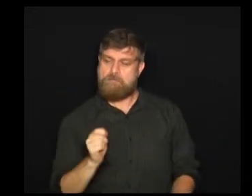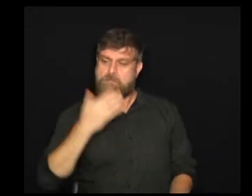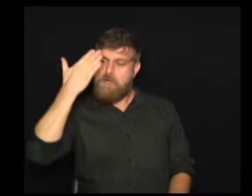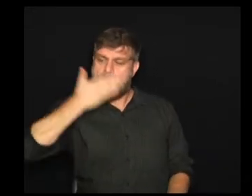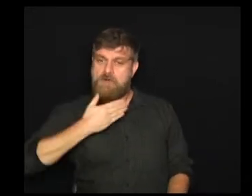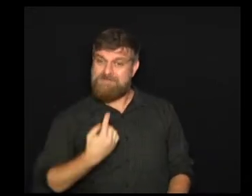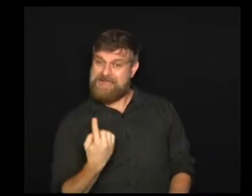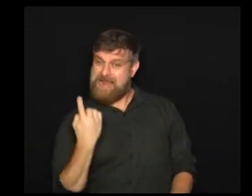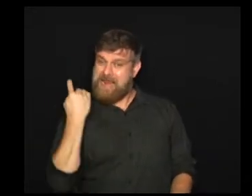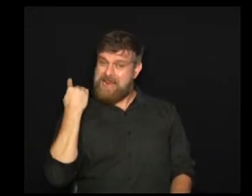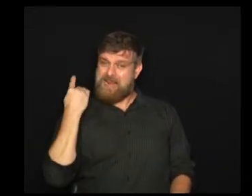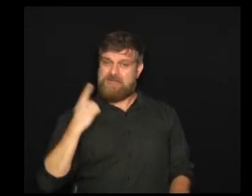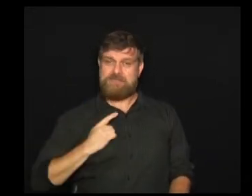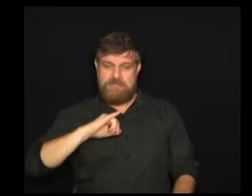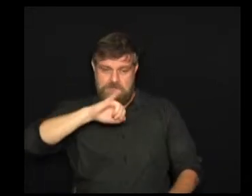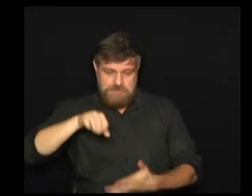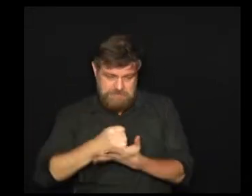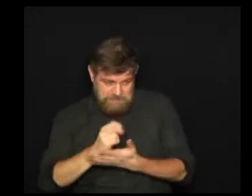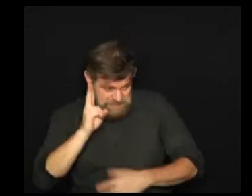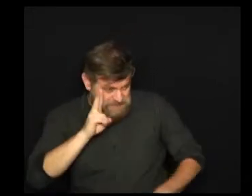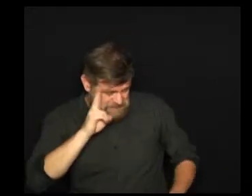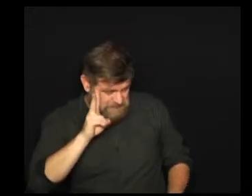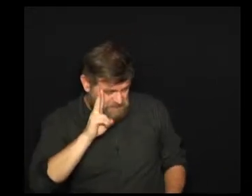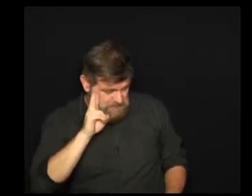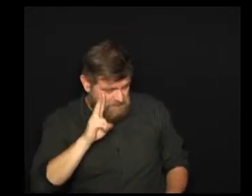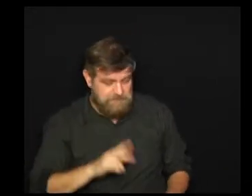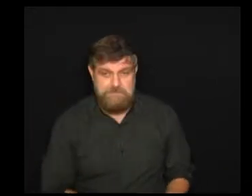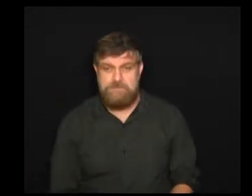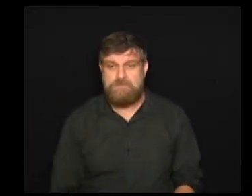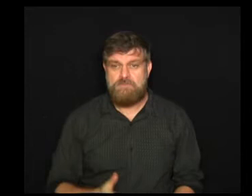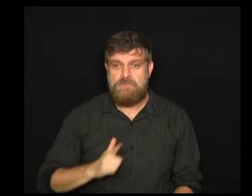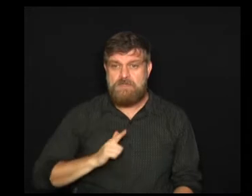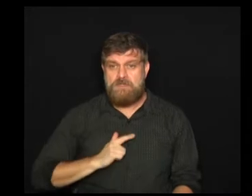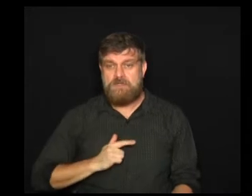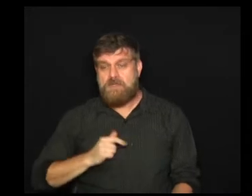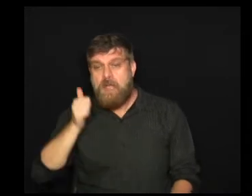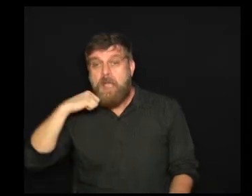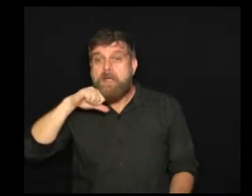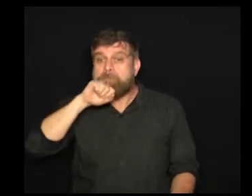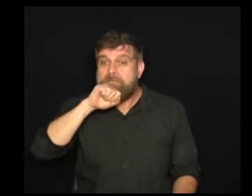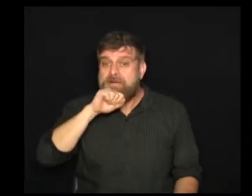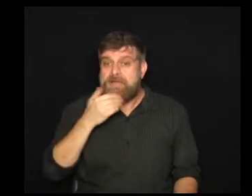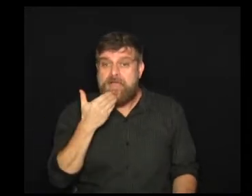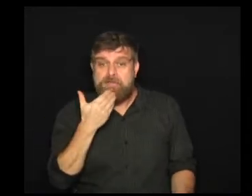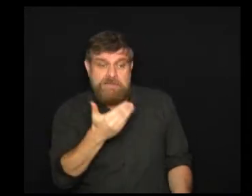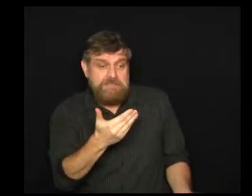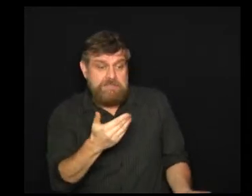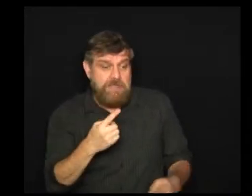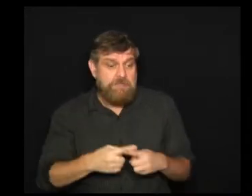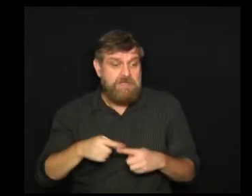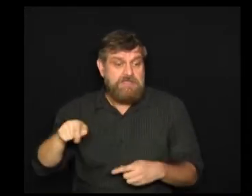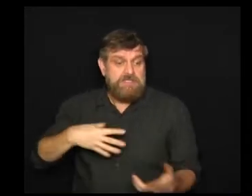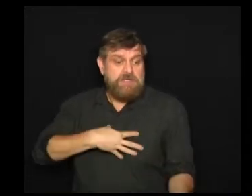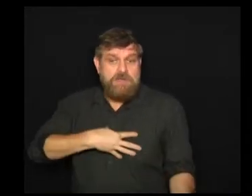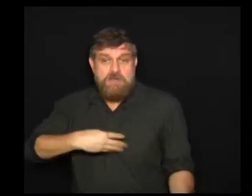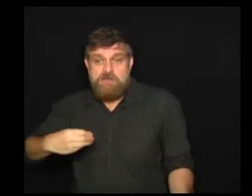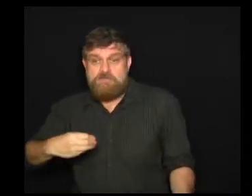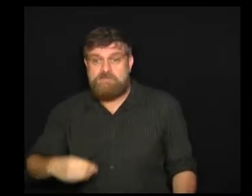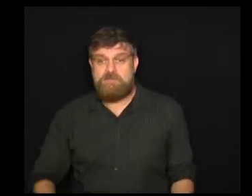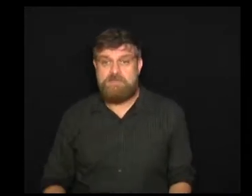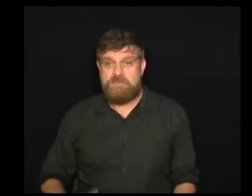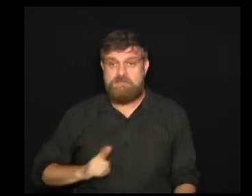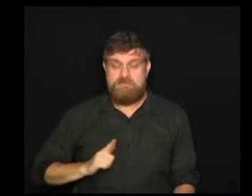criado lá atrás, o Jorge lembra disso, por uma demanda de mães que tinham filhos que não têm